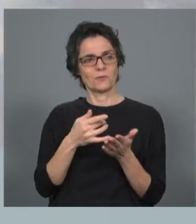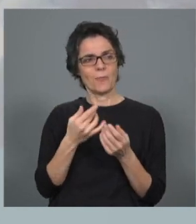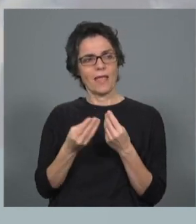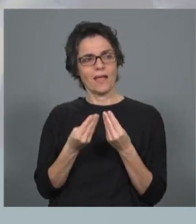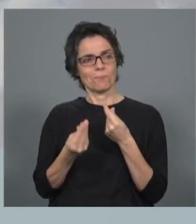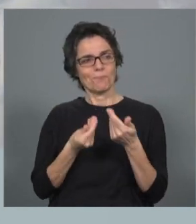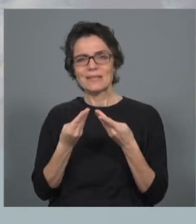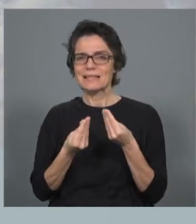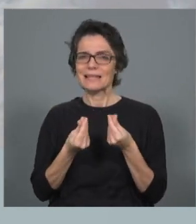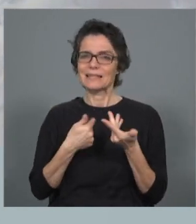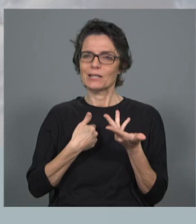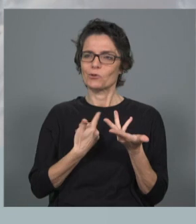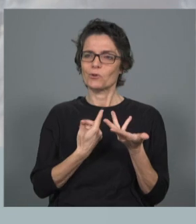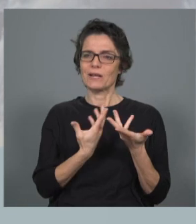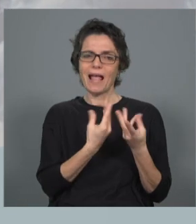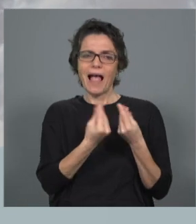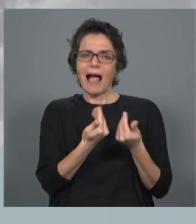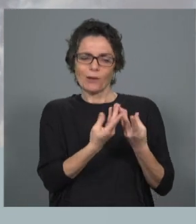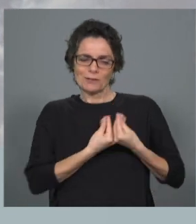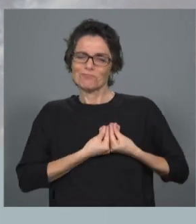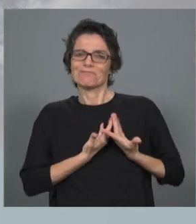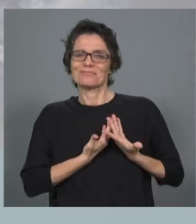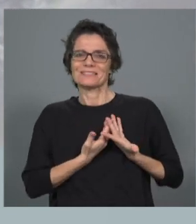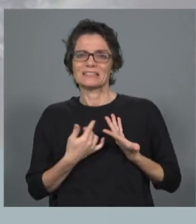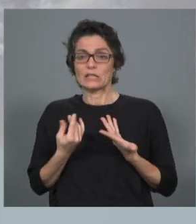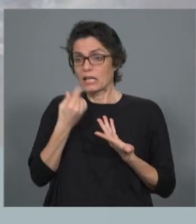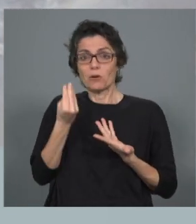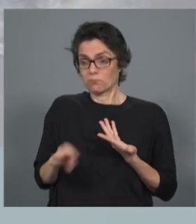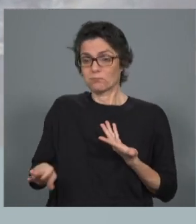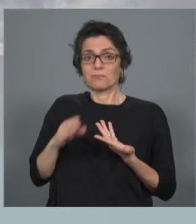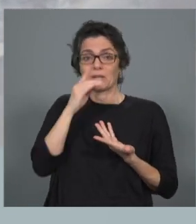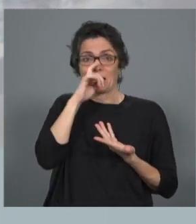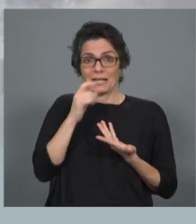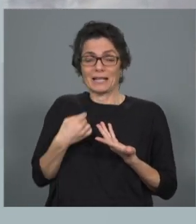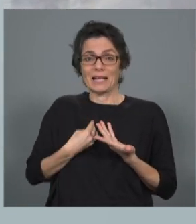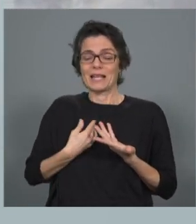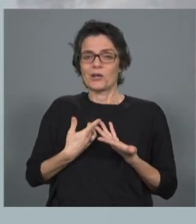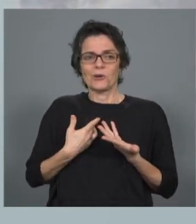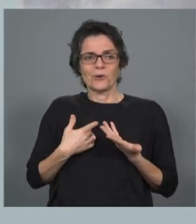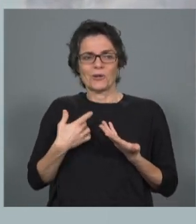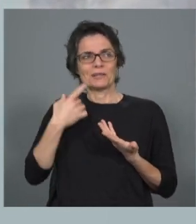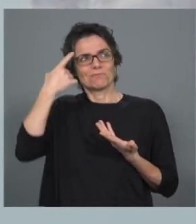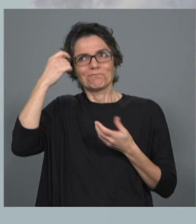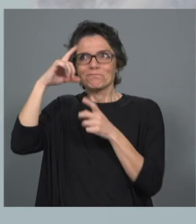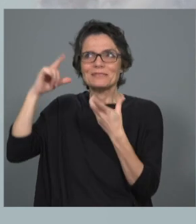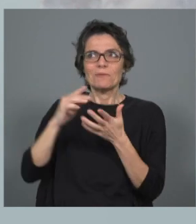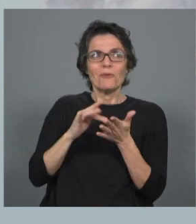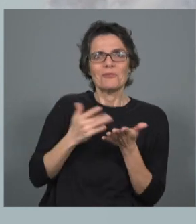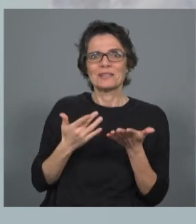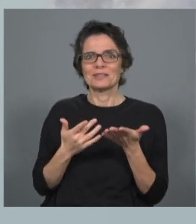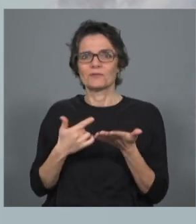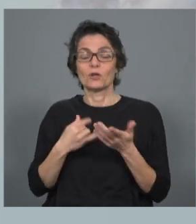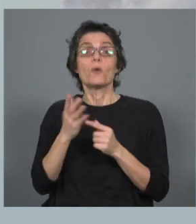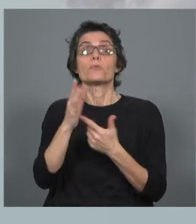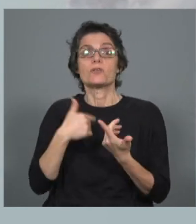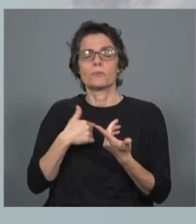de ser criança e depois, à medida que fui crescendo, de contar com os livros. Eu sempre tive alguma dificuldade em adormecer,